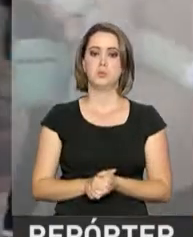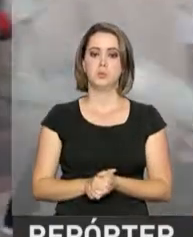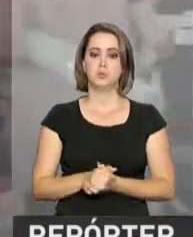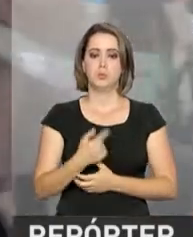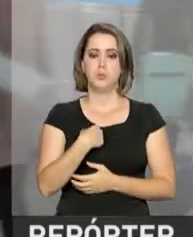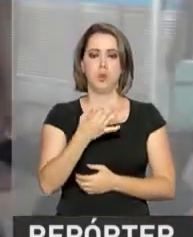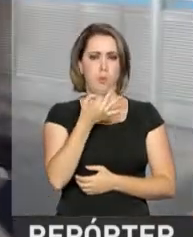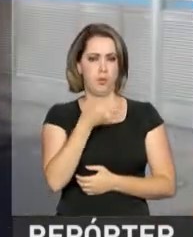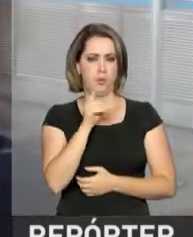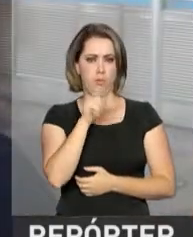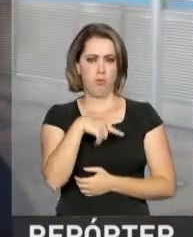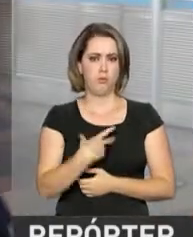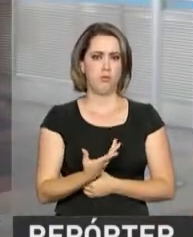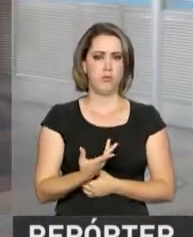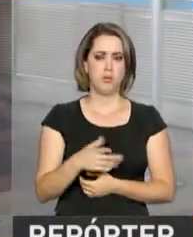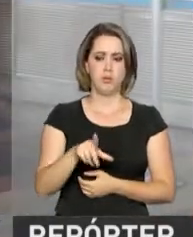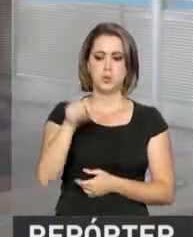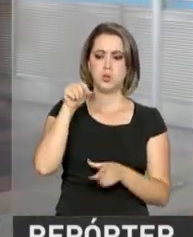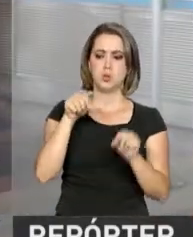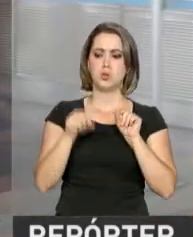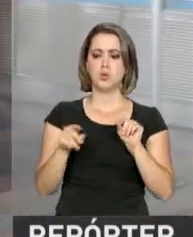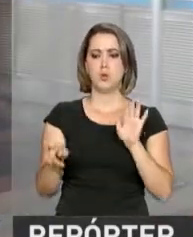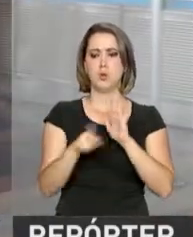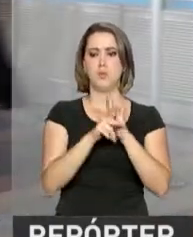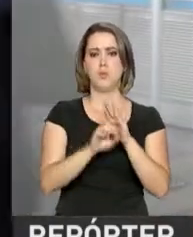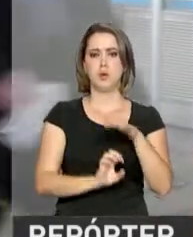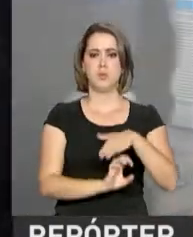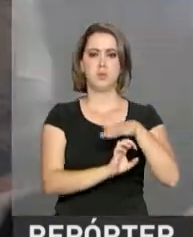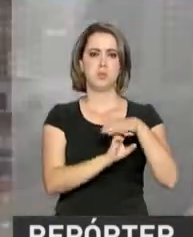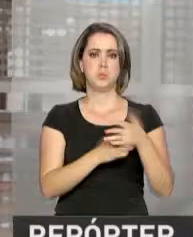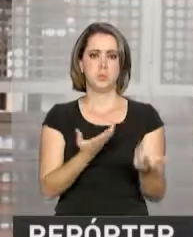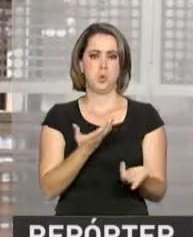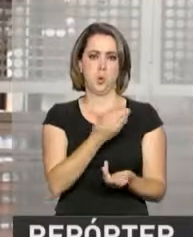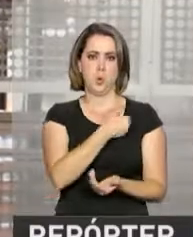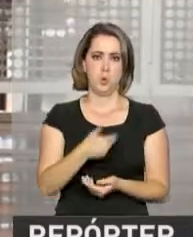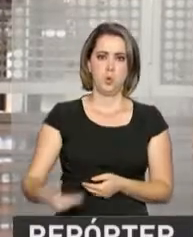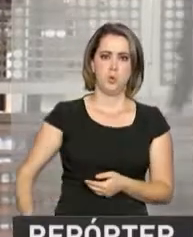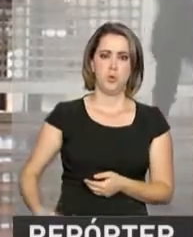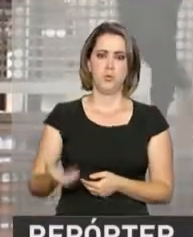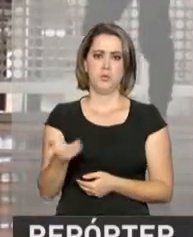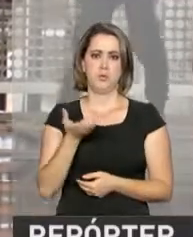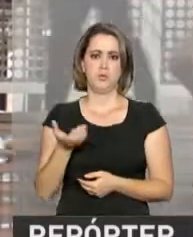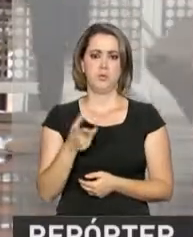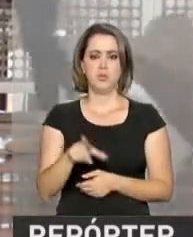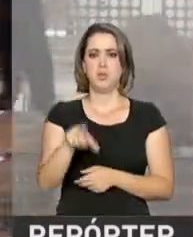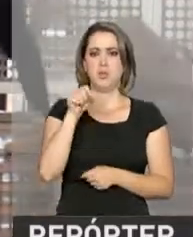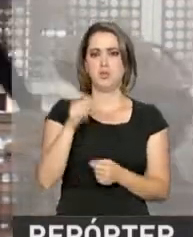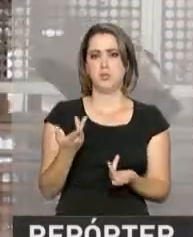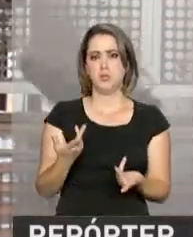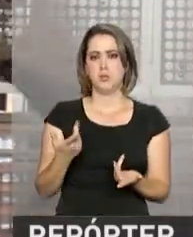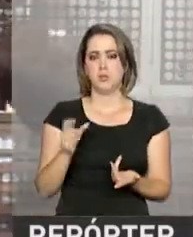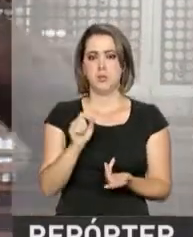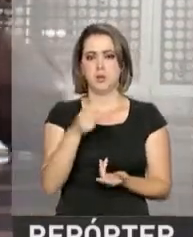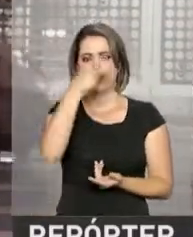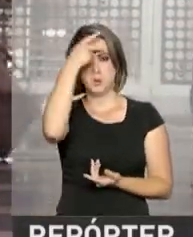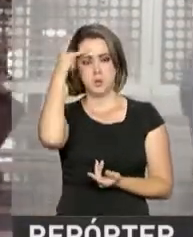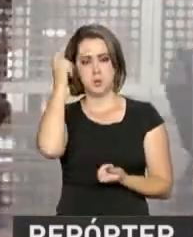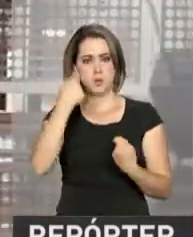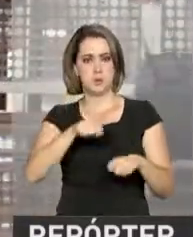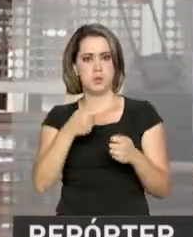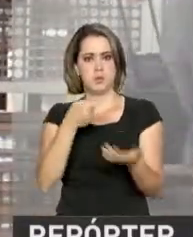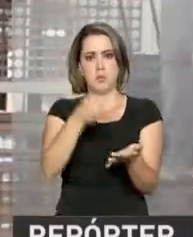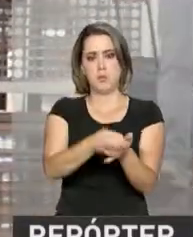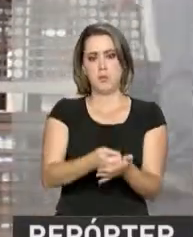Eu acho que essa decisão deve ser deixada para as empresas. Eu não acho que o governo deva decidir se as pessoas devem ou não pagar pelas